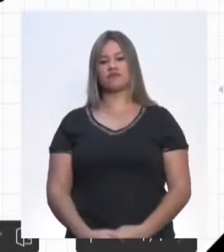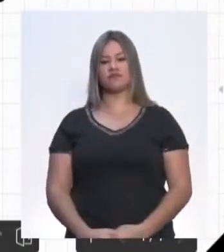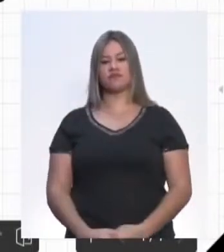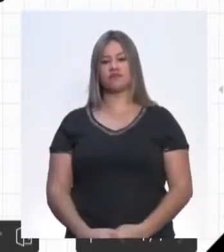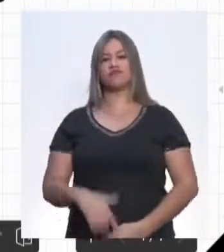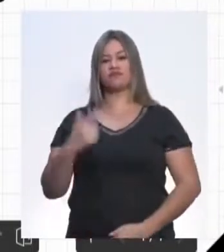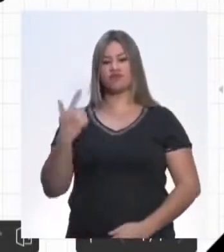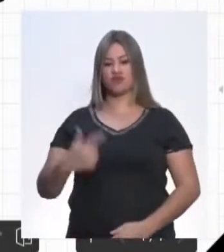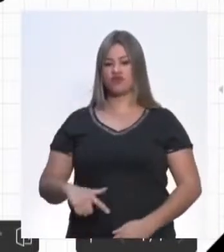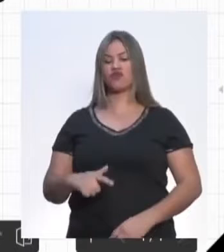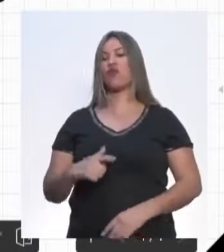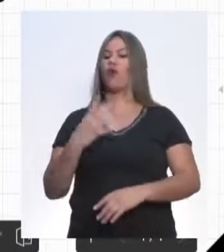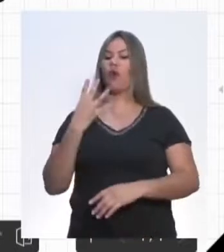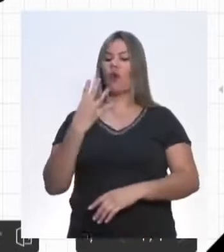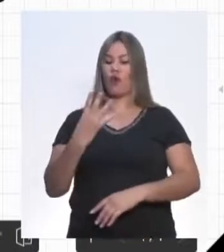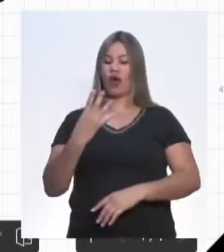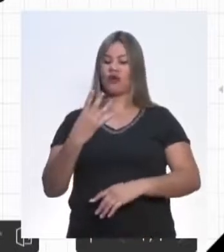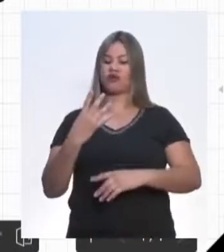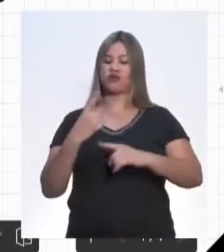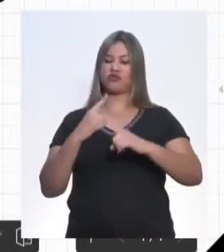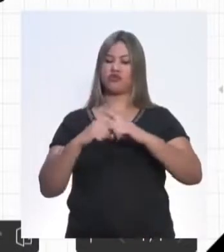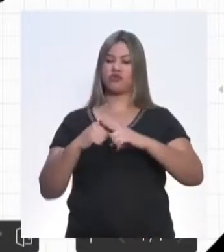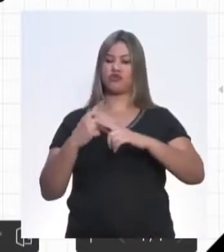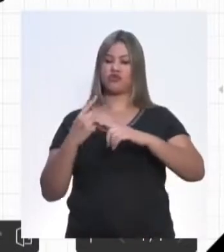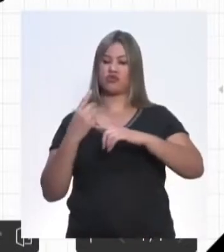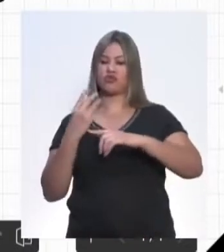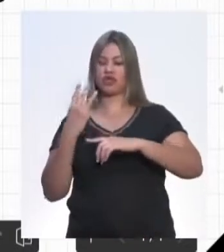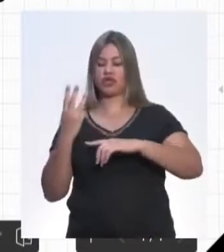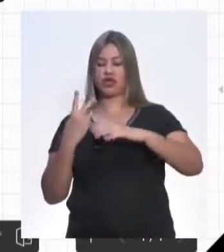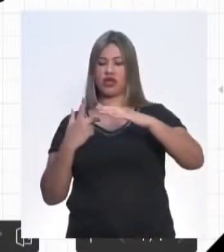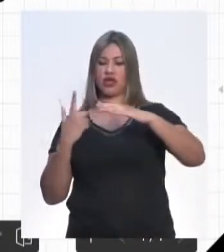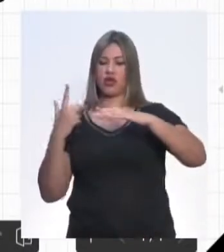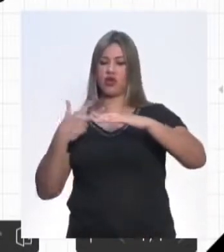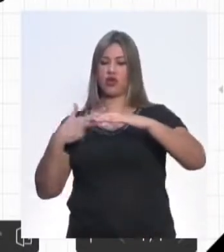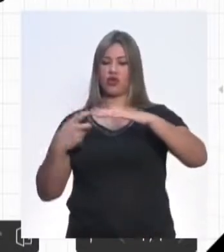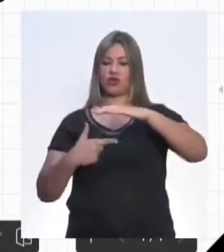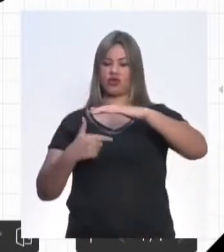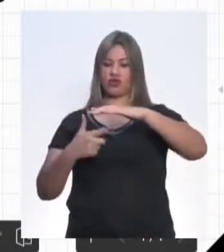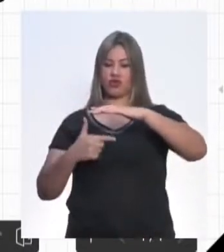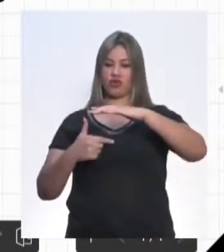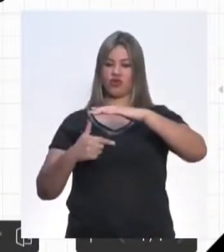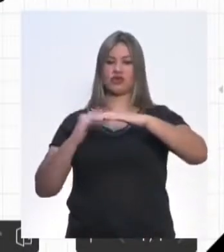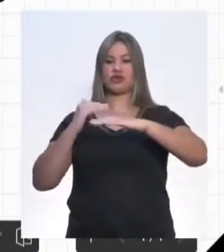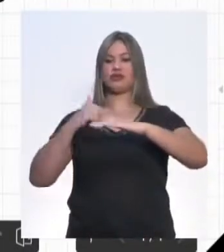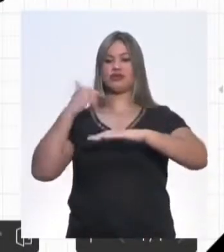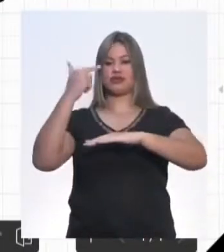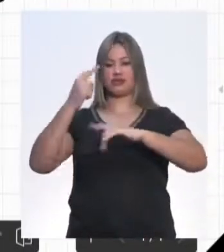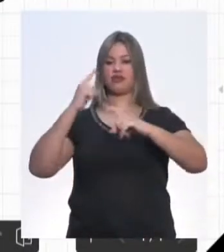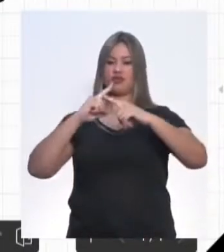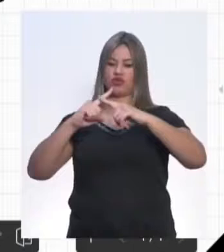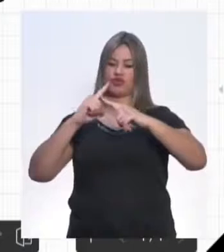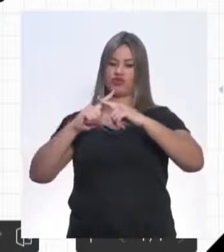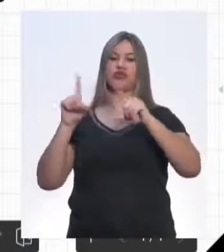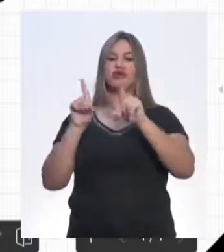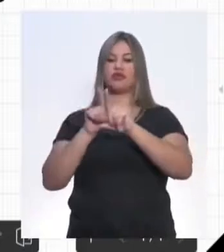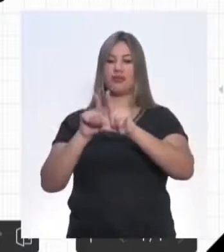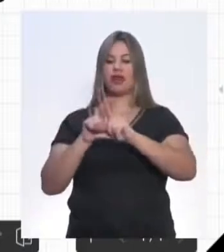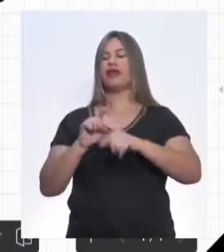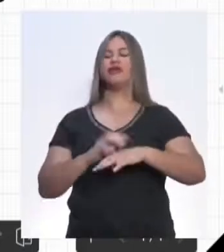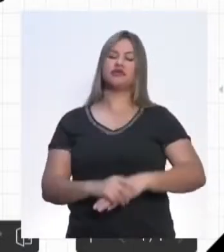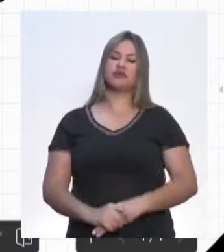virar 12? Multipliquei por 3. Beleza, então eu fiz aqui vezes 3. Faço a mesma coisa para o de cima, né? Fração